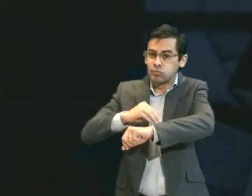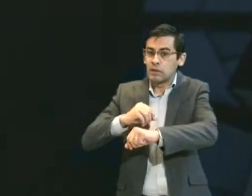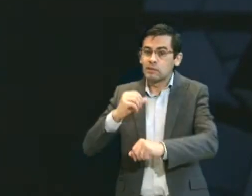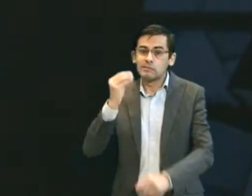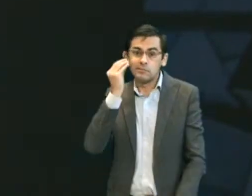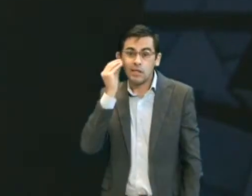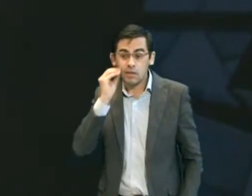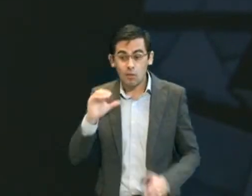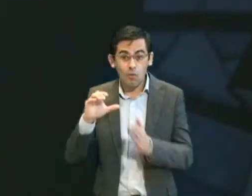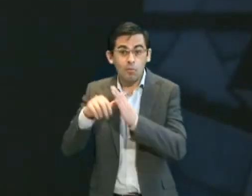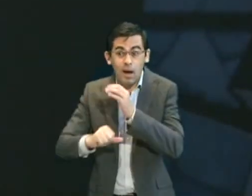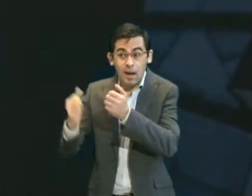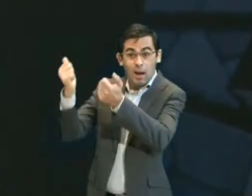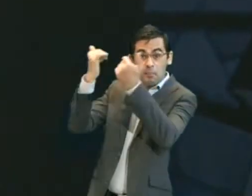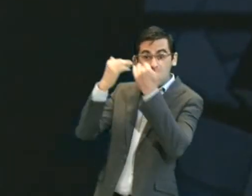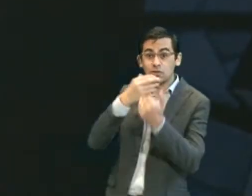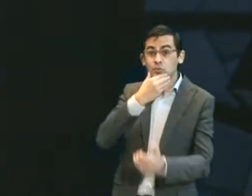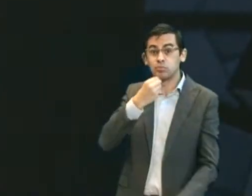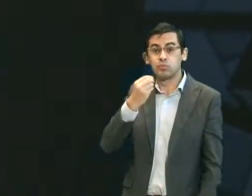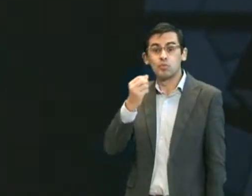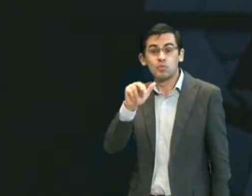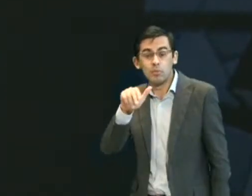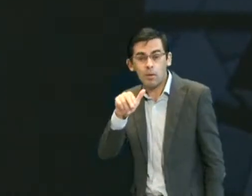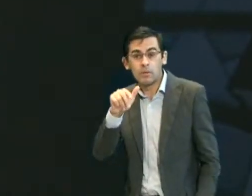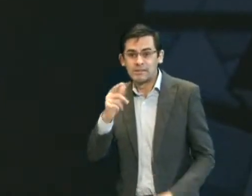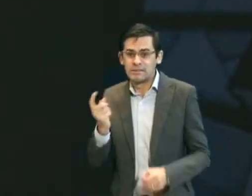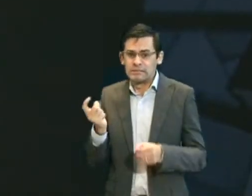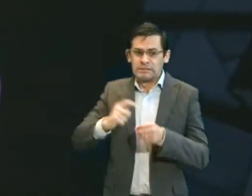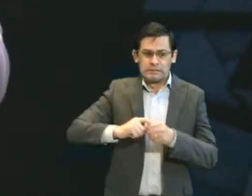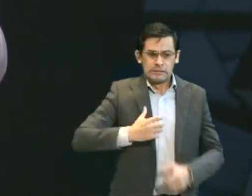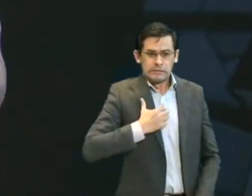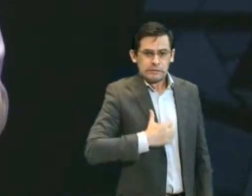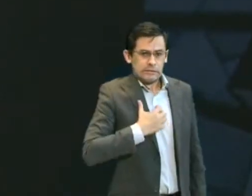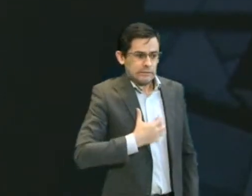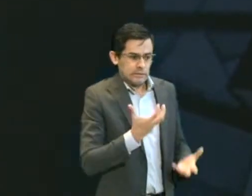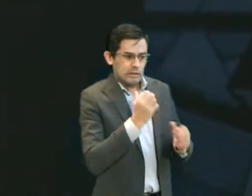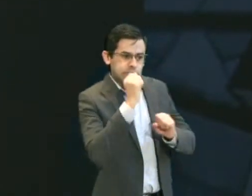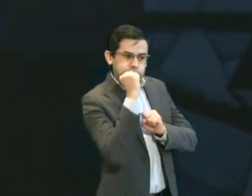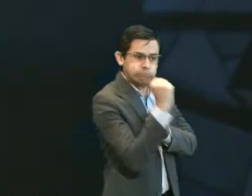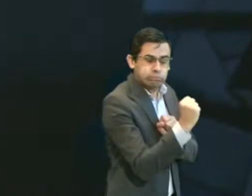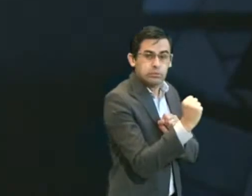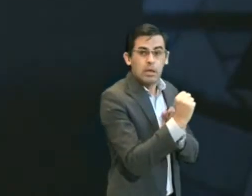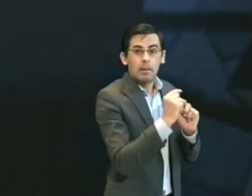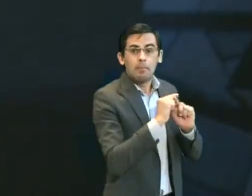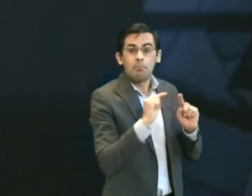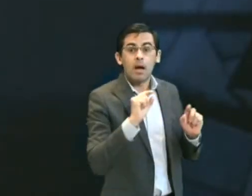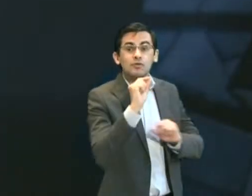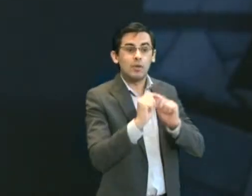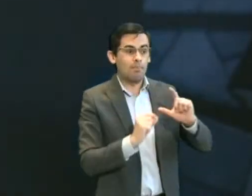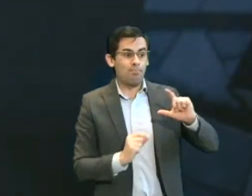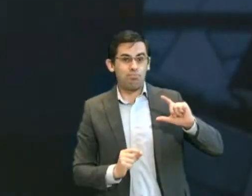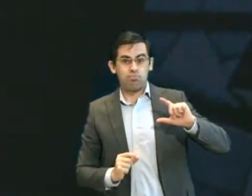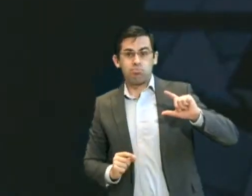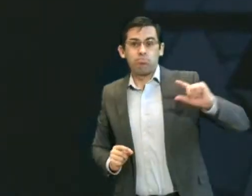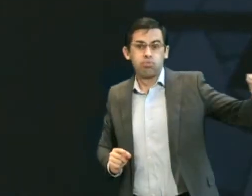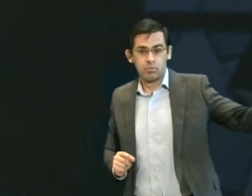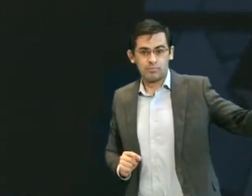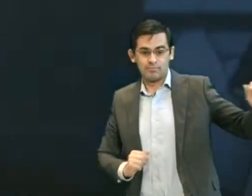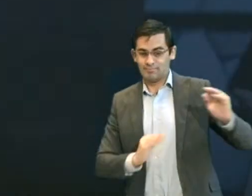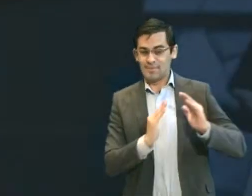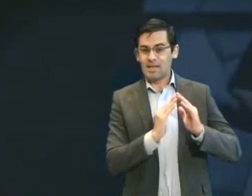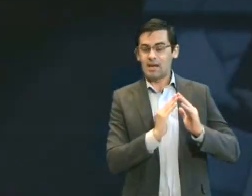se passa por ele. E aí o irmão volta bravo, quer matá-lo. E ele sai fugindo de